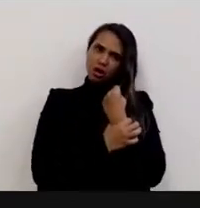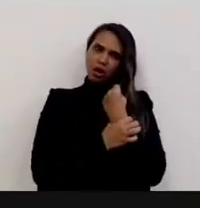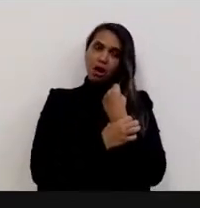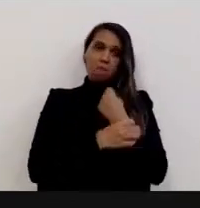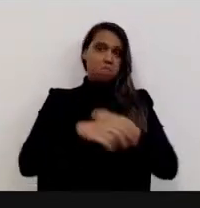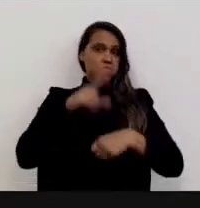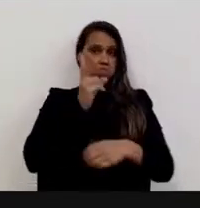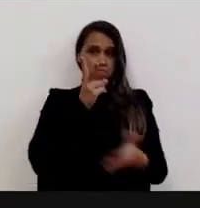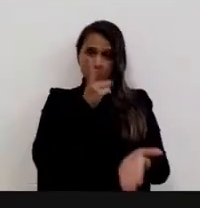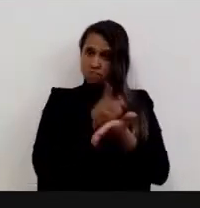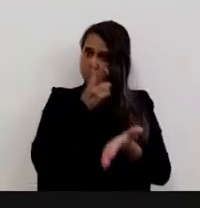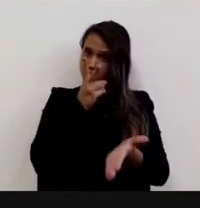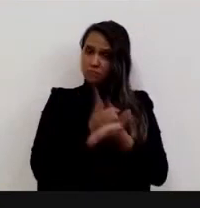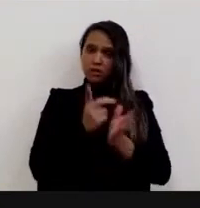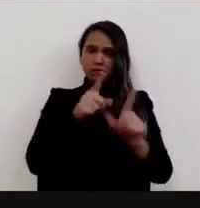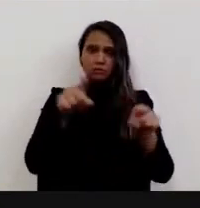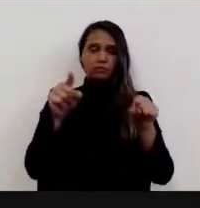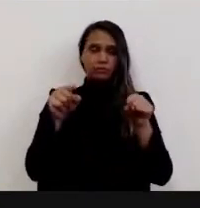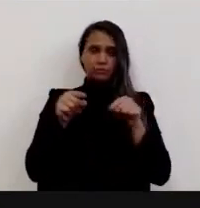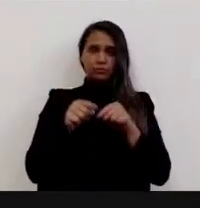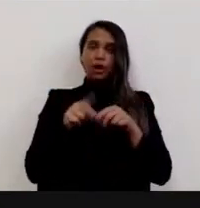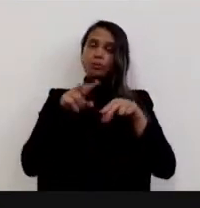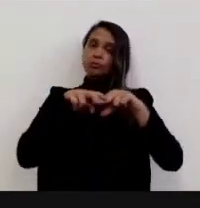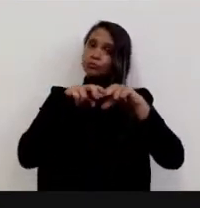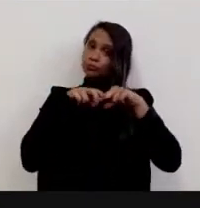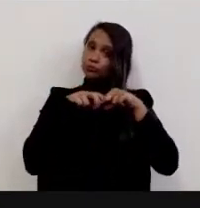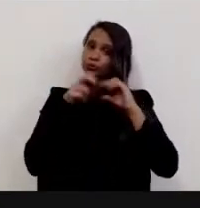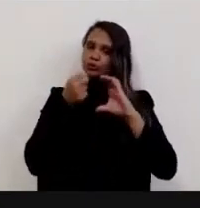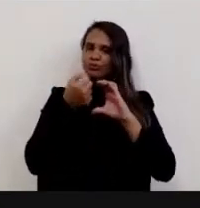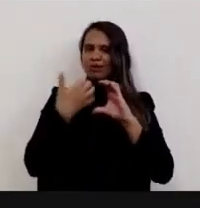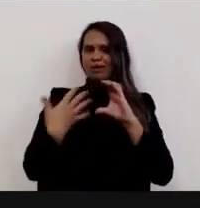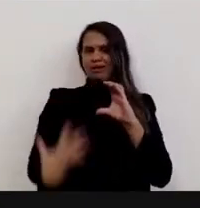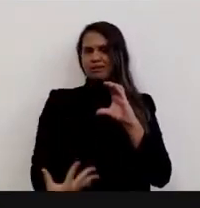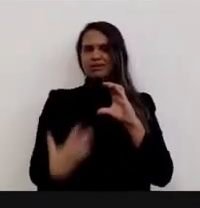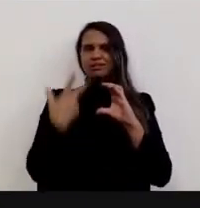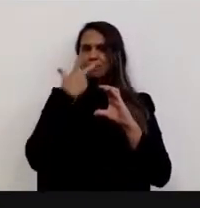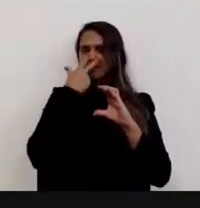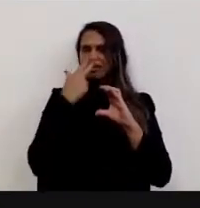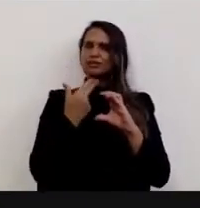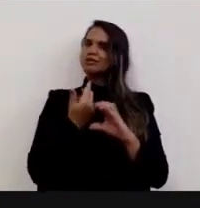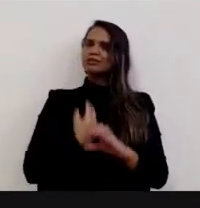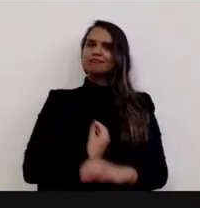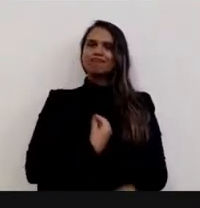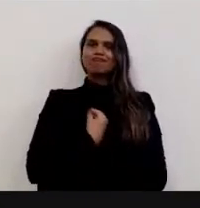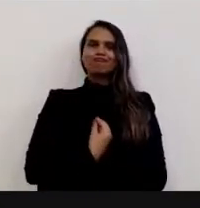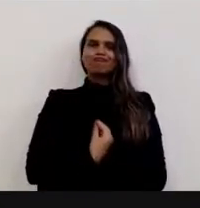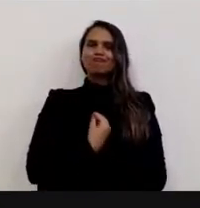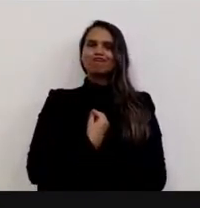dada no próprio local. Então, são características que não existem